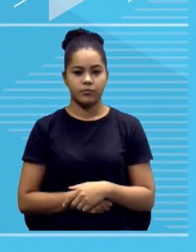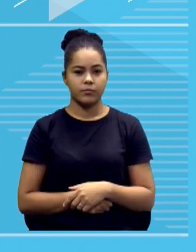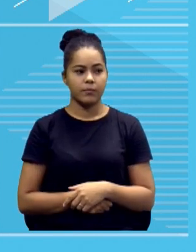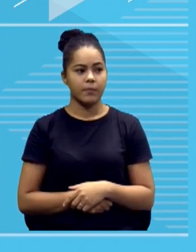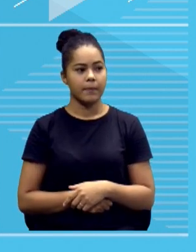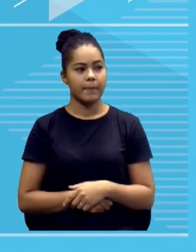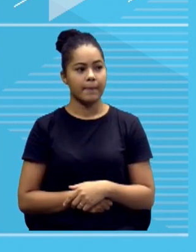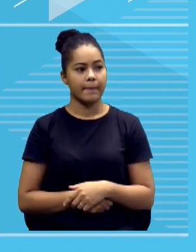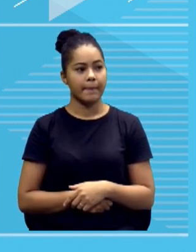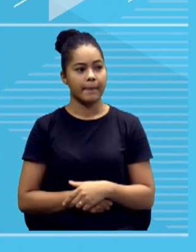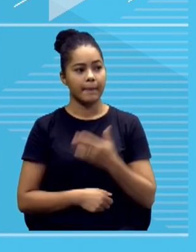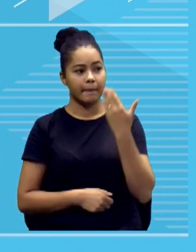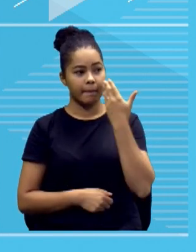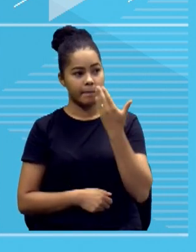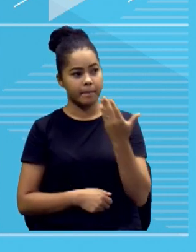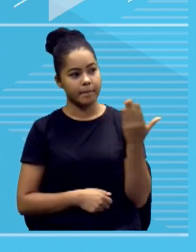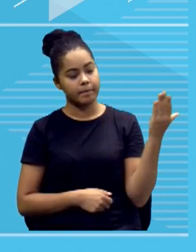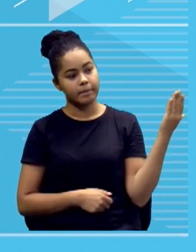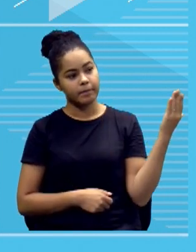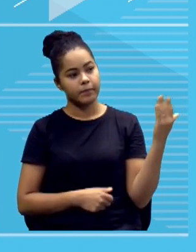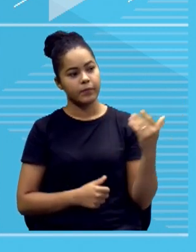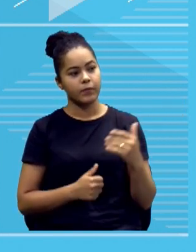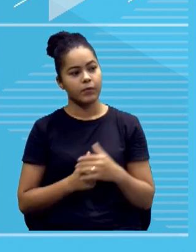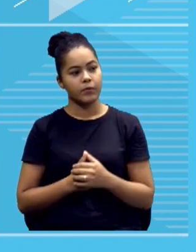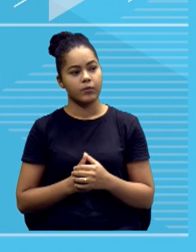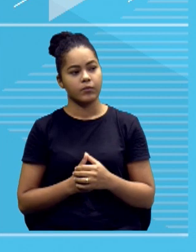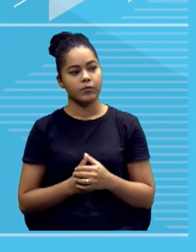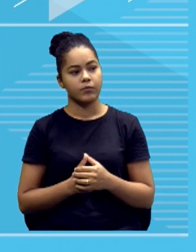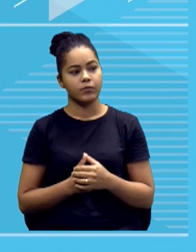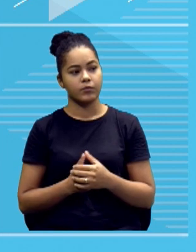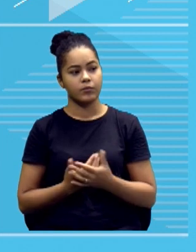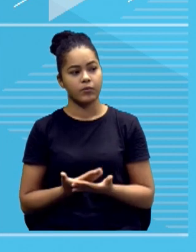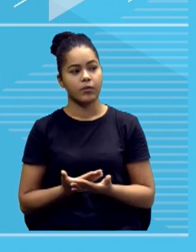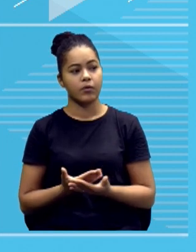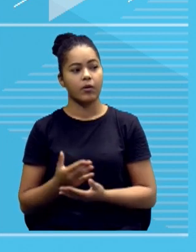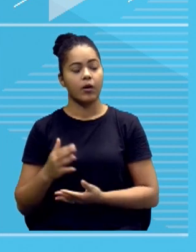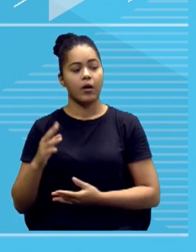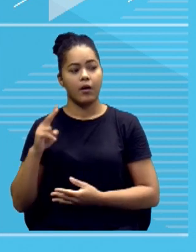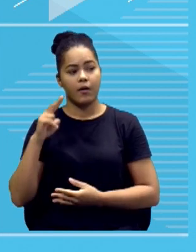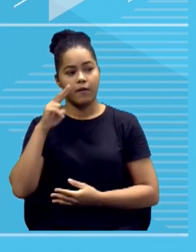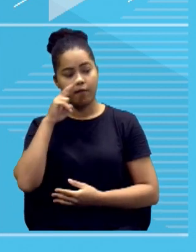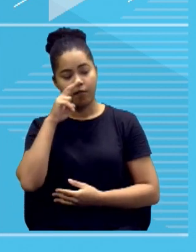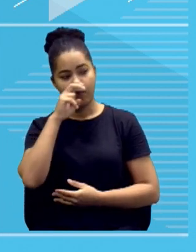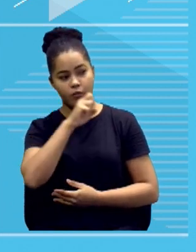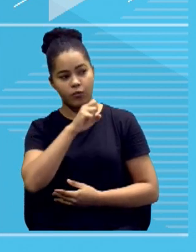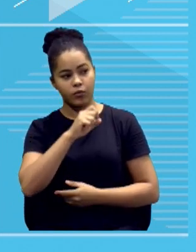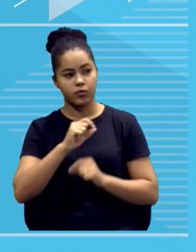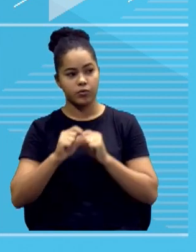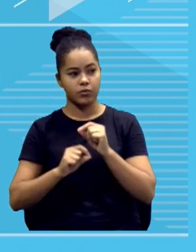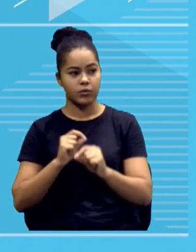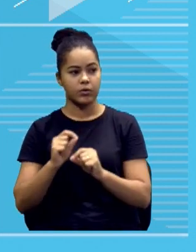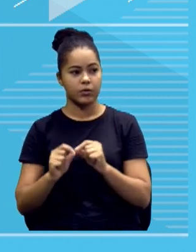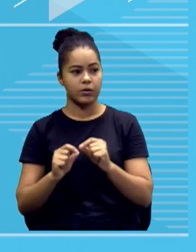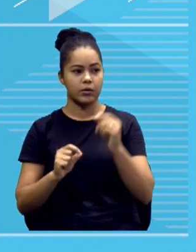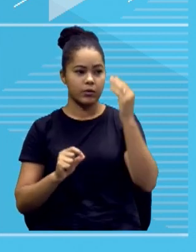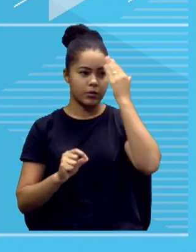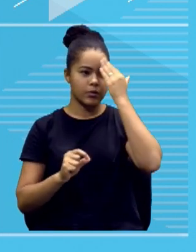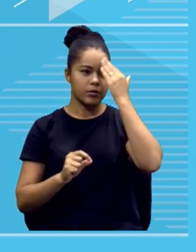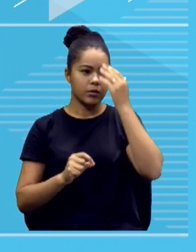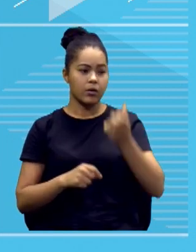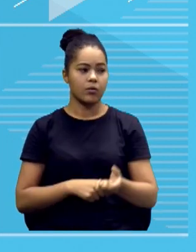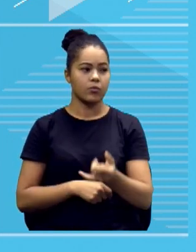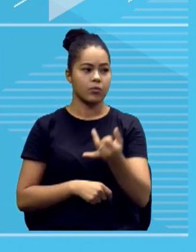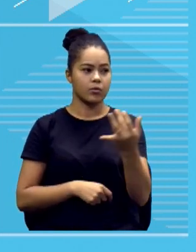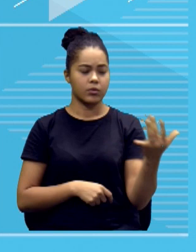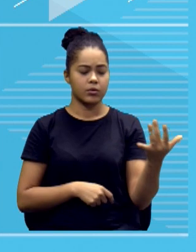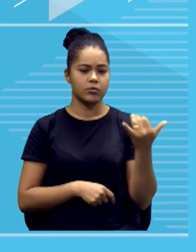A força eletromotriz também pode ser compreendida como a quantidade de energia potencial elétrica que os geradores fornecem